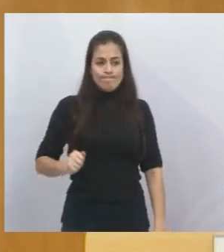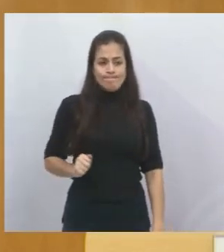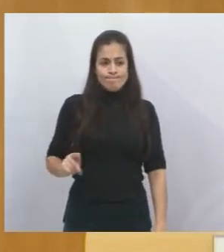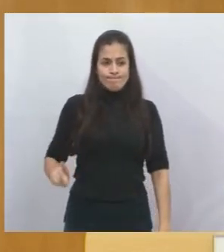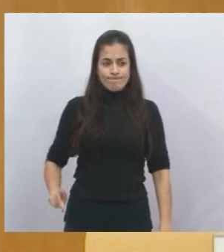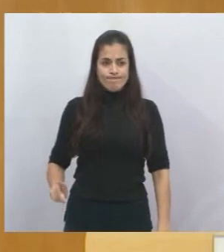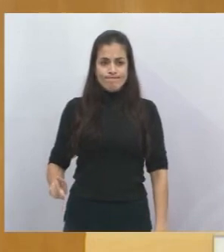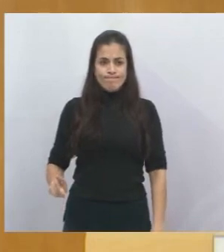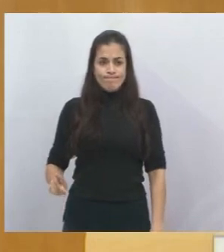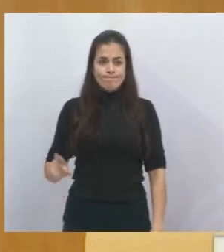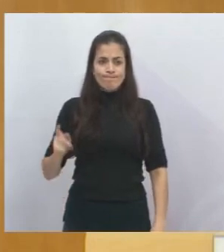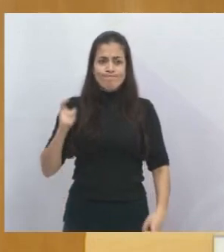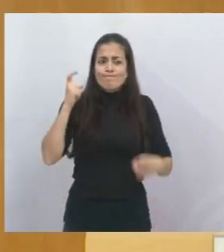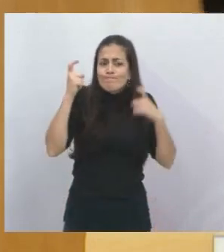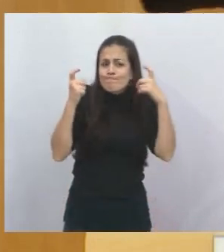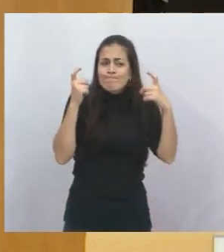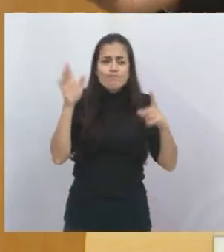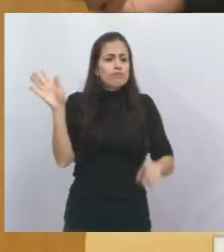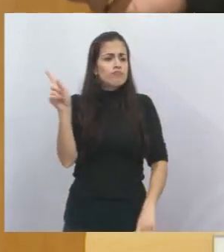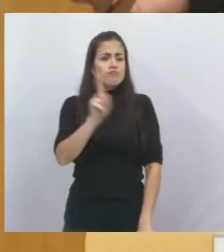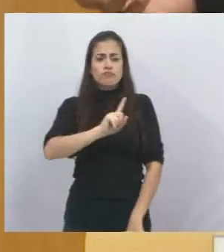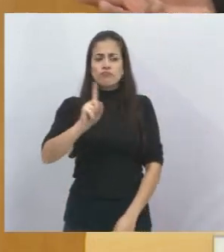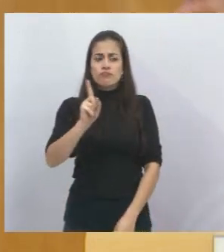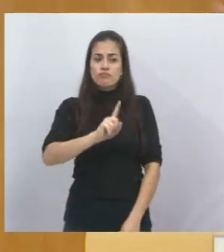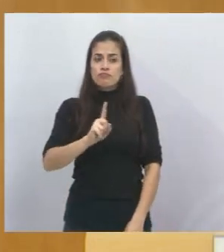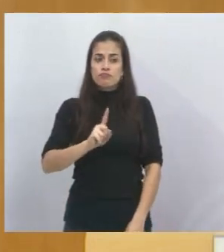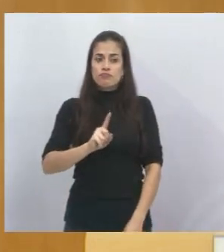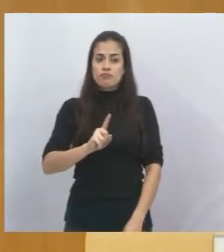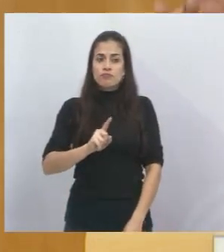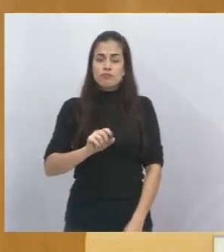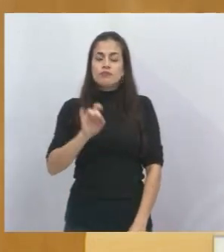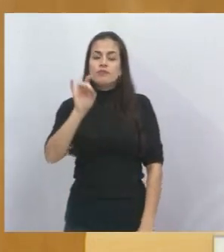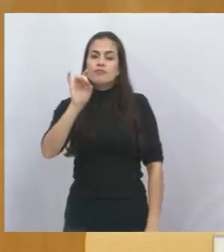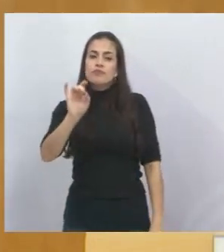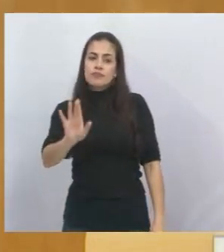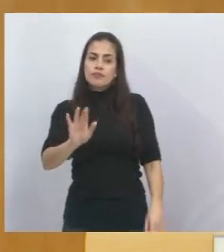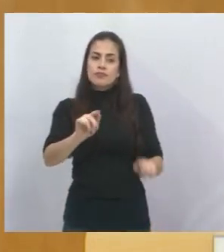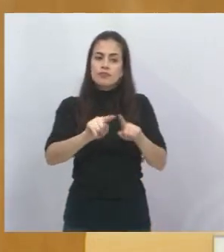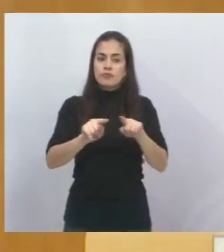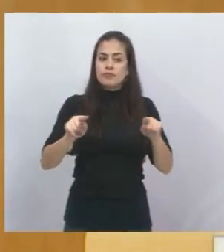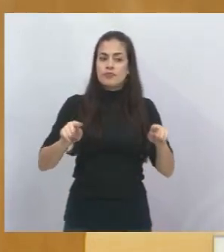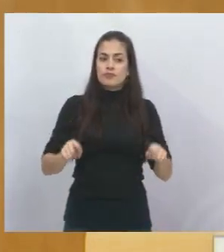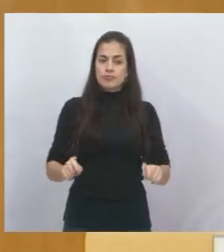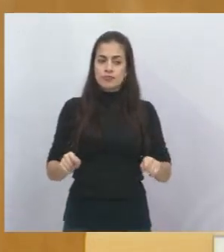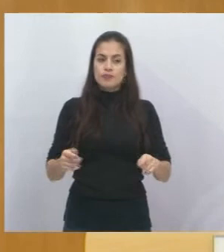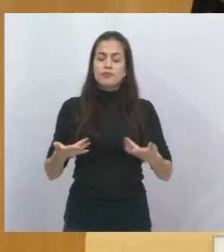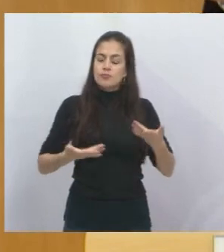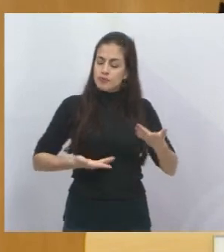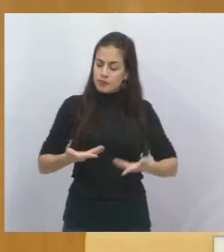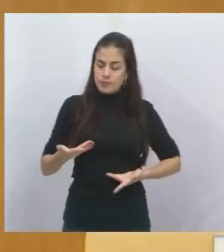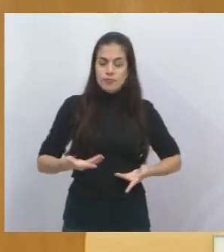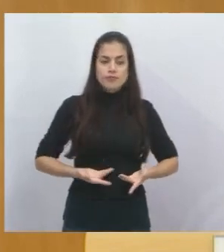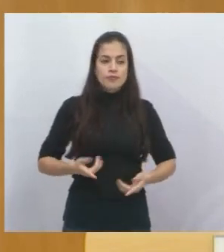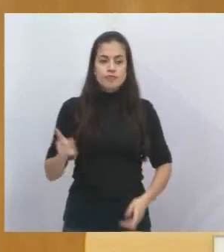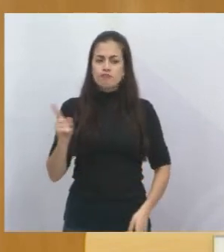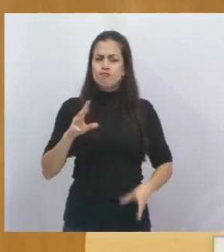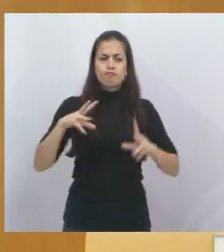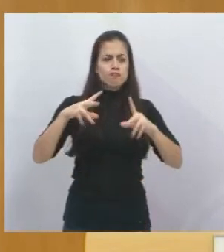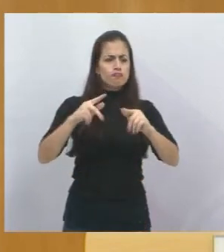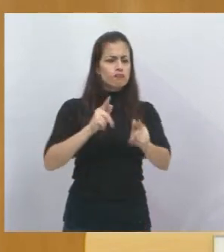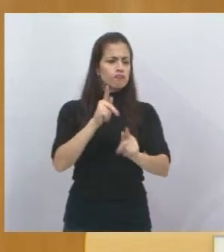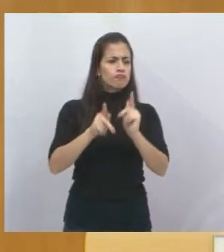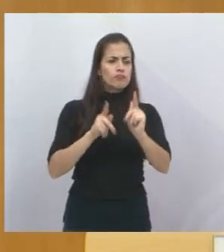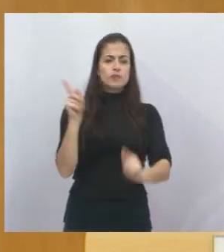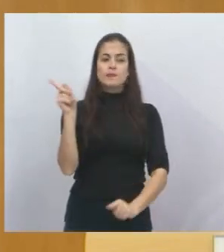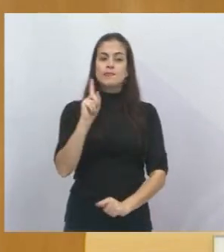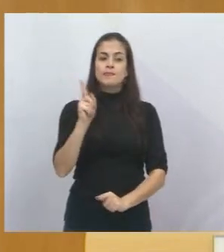tem pessoa questionando, vereador, vocês estão mexendo na nossa vida. Está acontecendo lá, vereador? Não é toda a população, não. É quem trabalha no